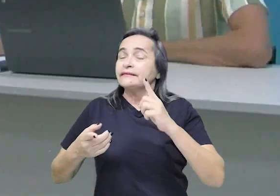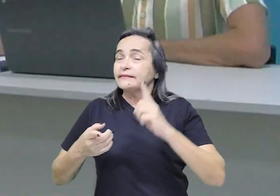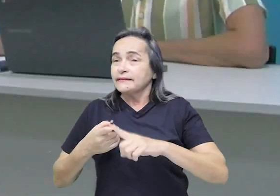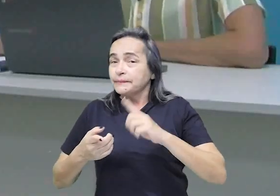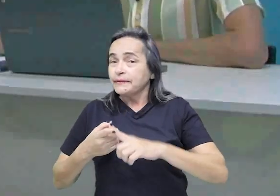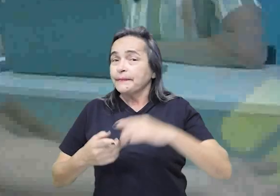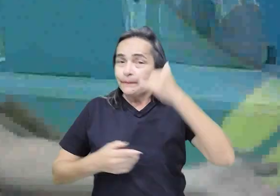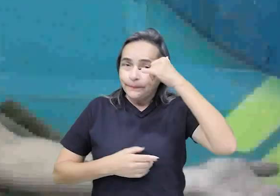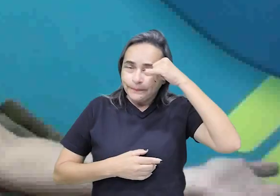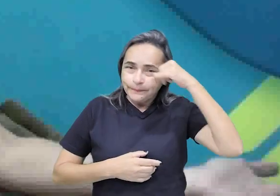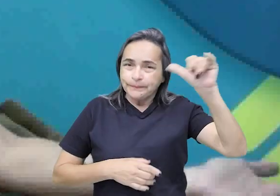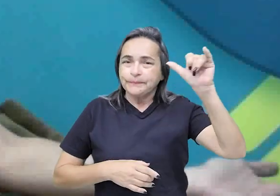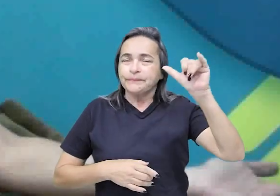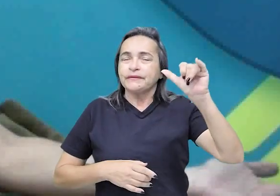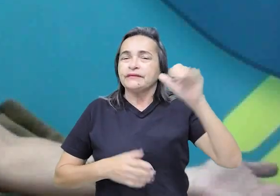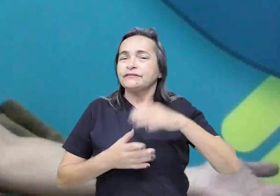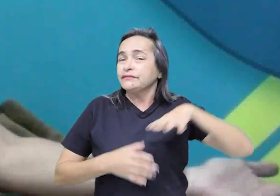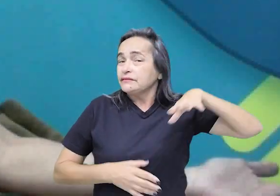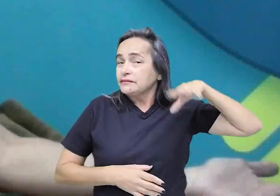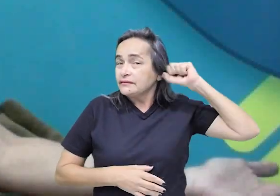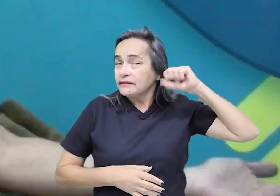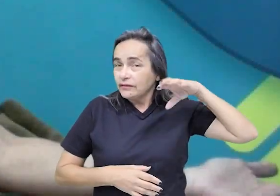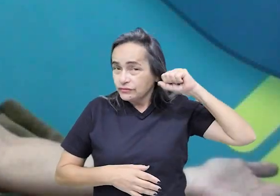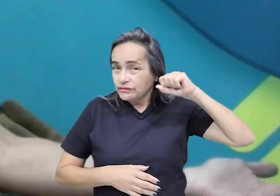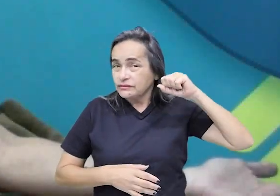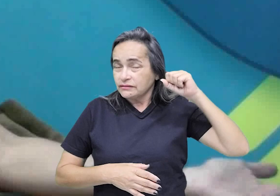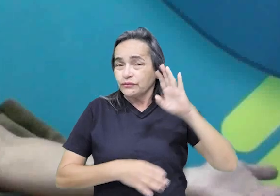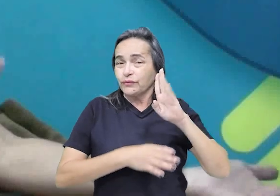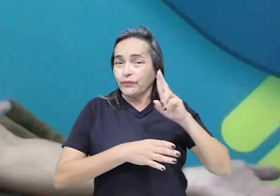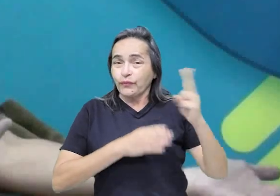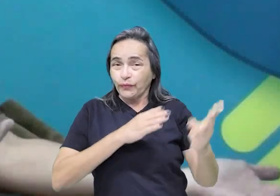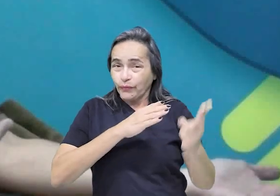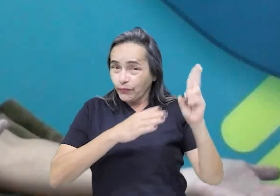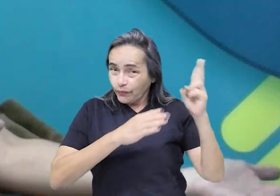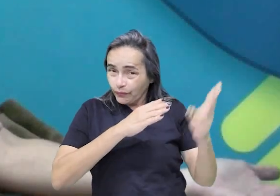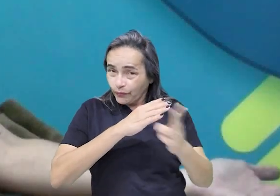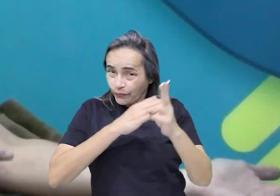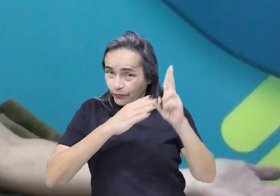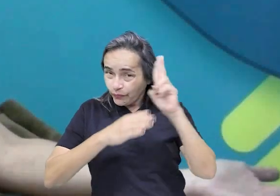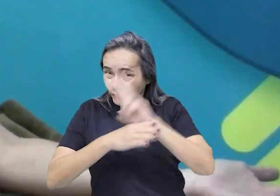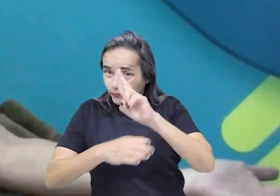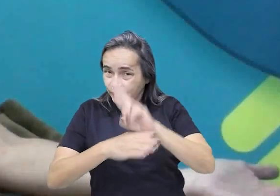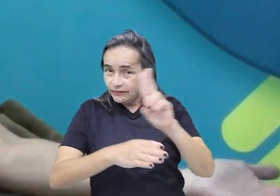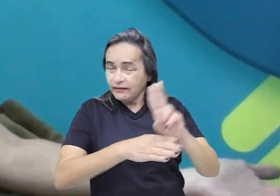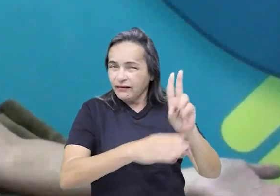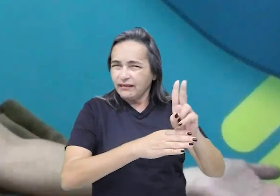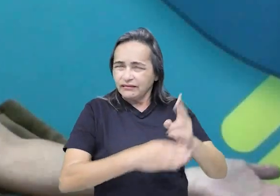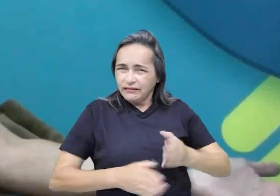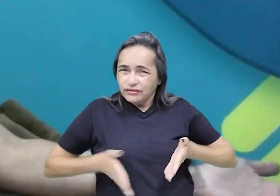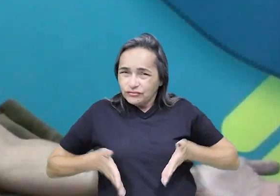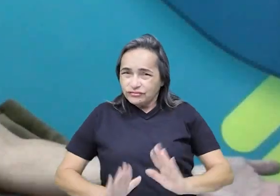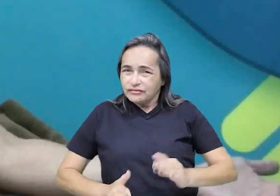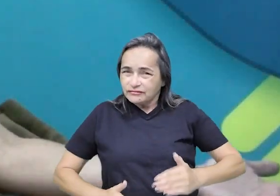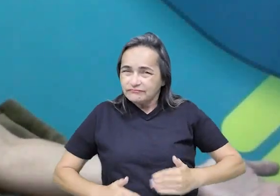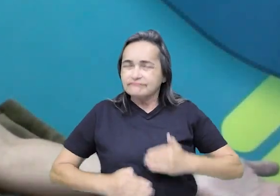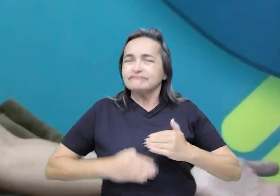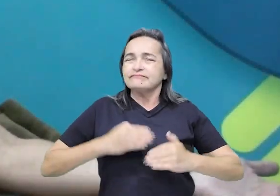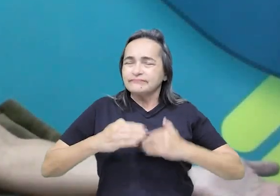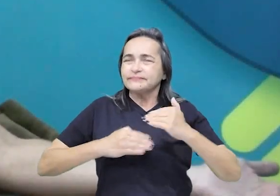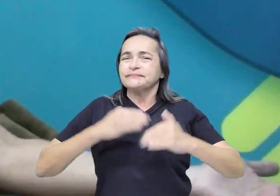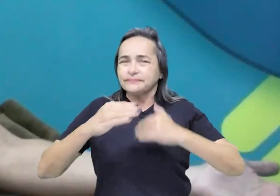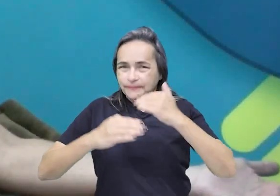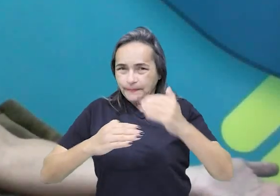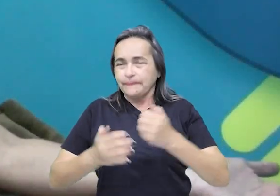o nascimento, né? A gente realiza as triagens auditivas, que é conhecida como teste da orelhinha, justamente na busca ativa dessa